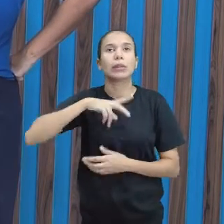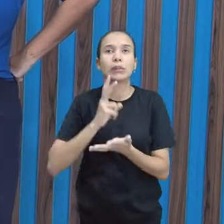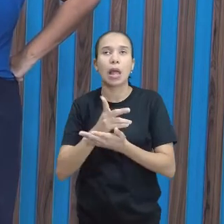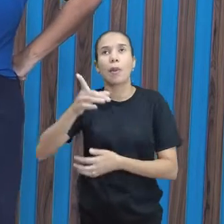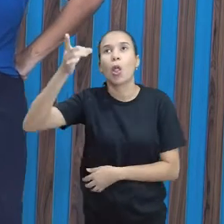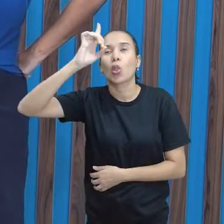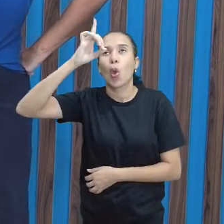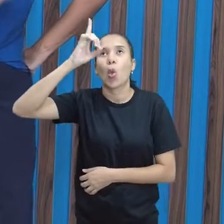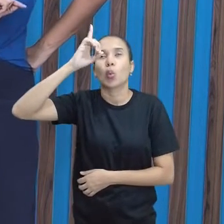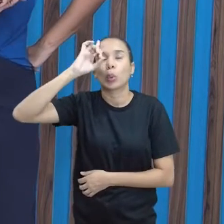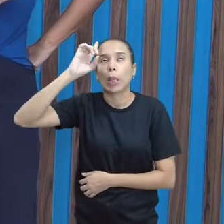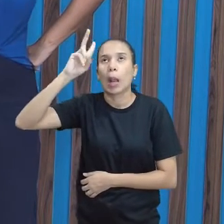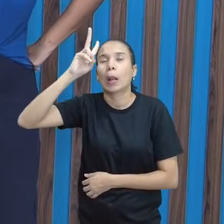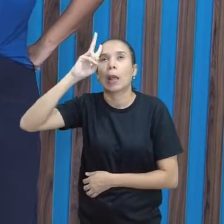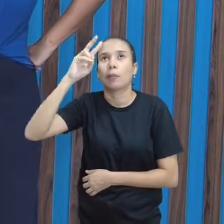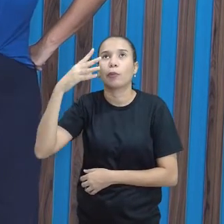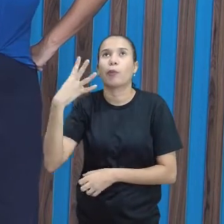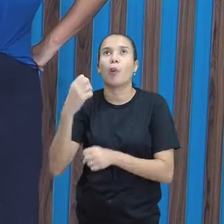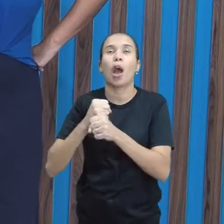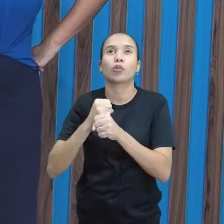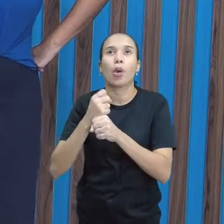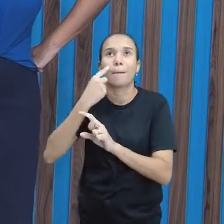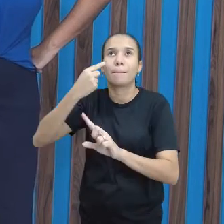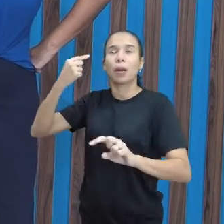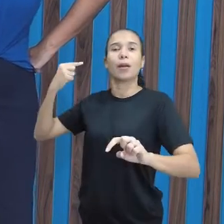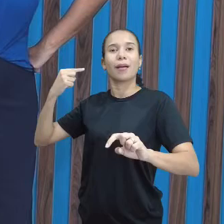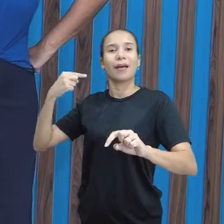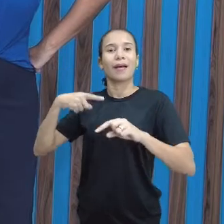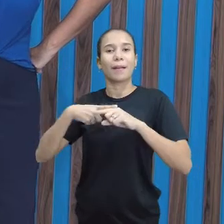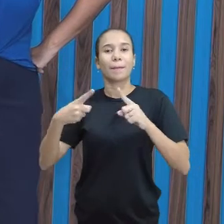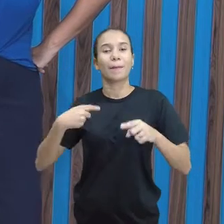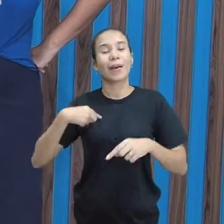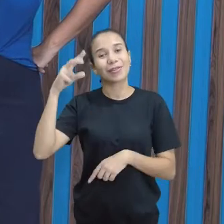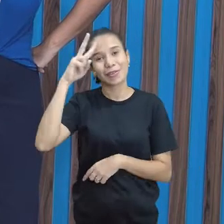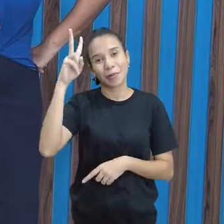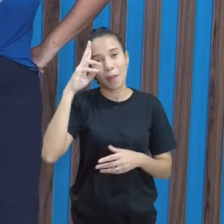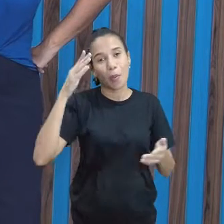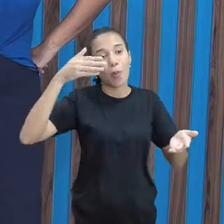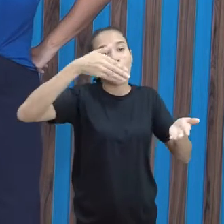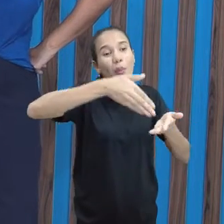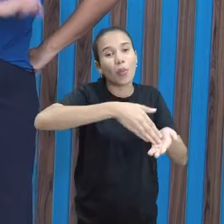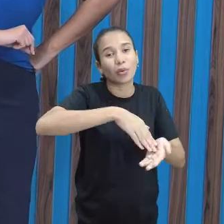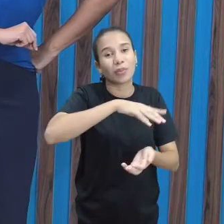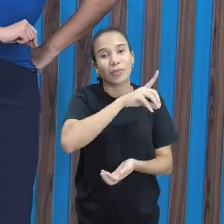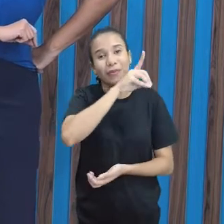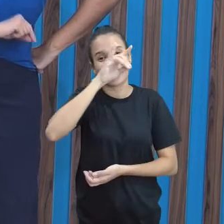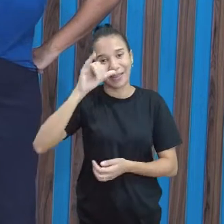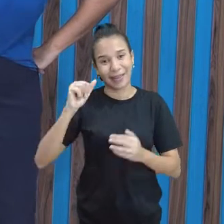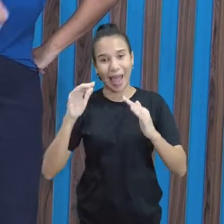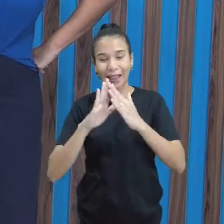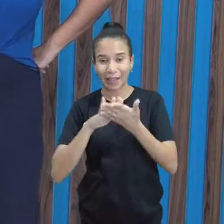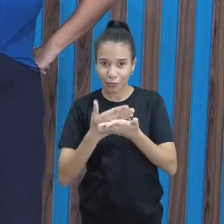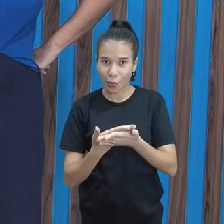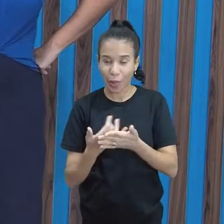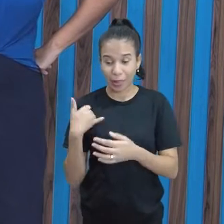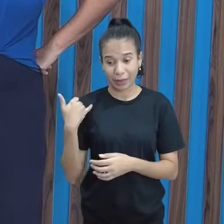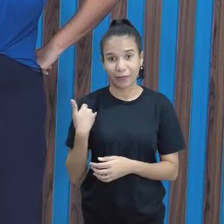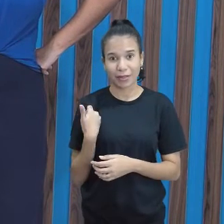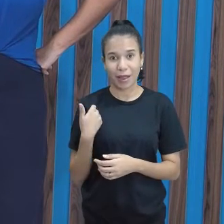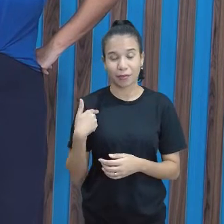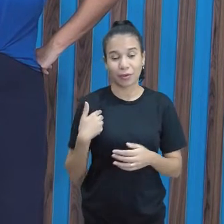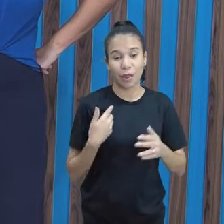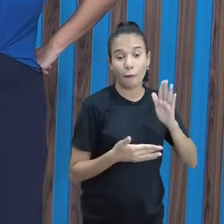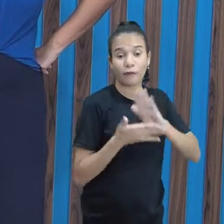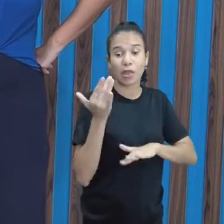4 anos. Mas eu lembro do meu último dia na escola, porque foi o dia do meu aniversário de 5 anos. Foi o dia que eu mudei de